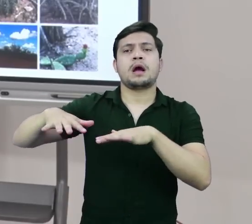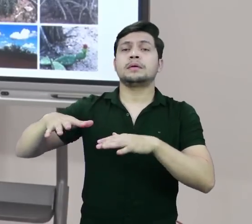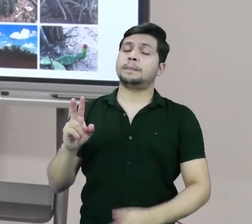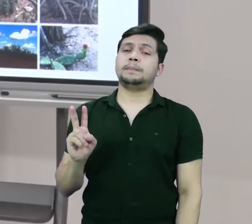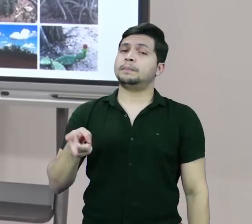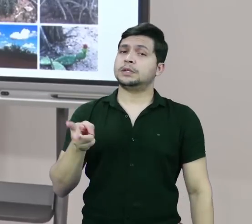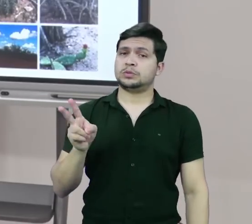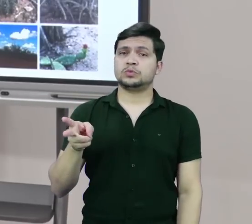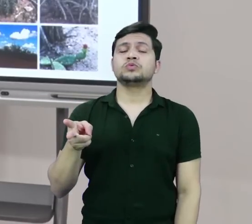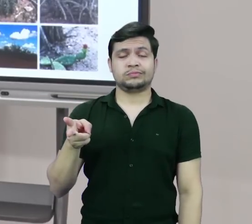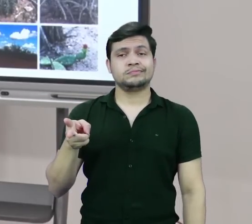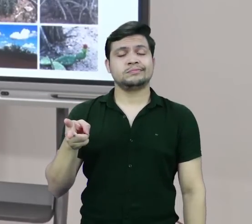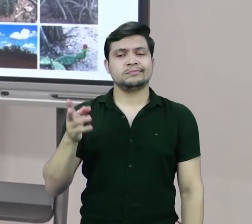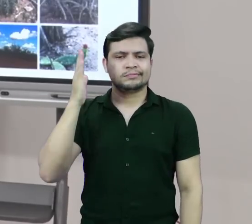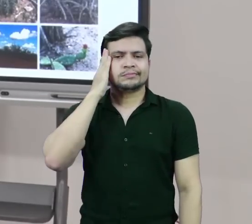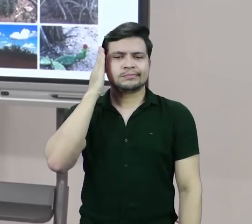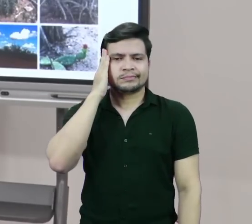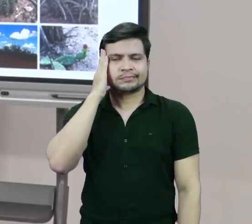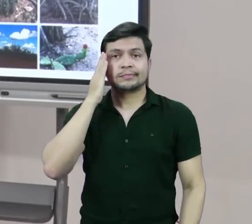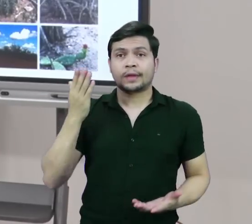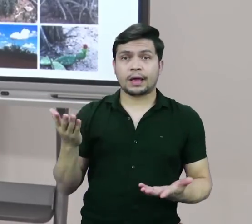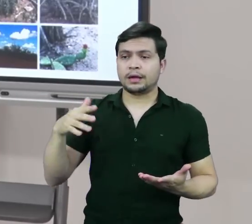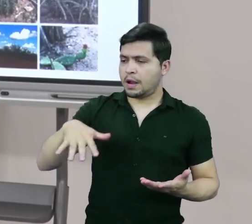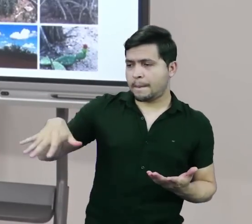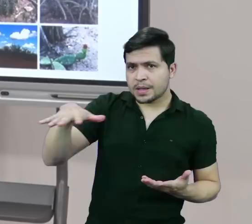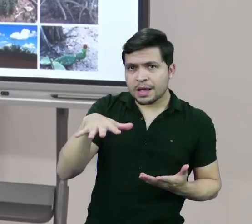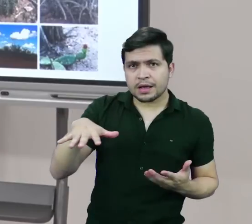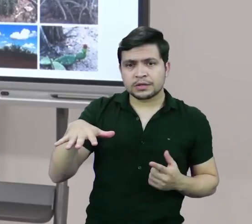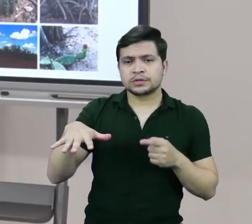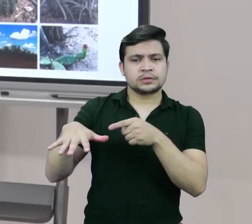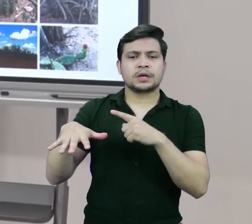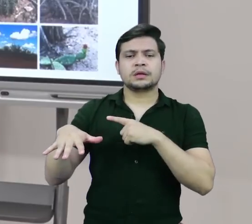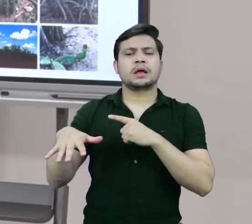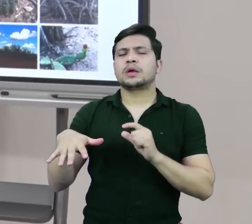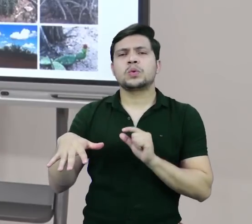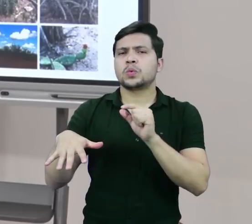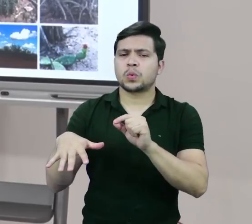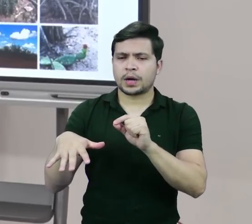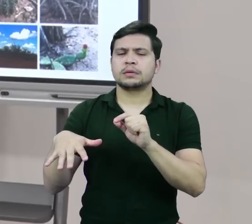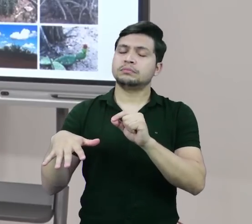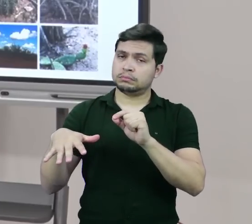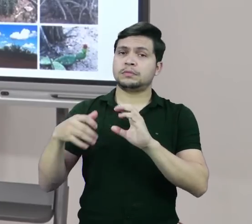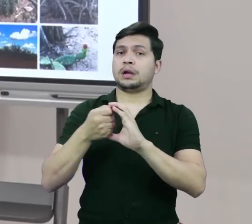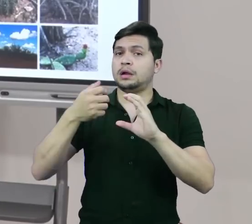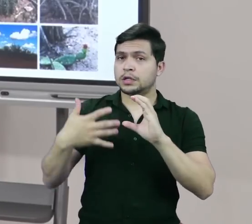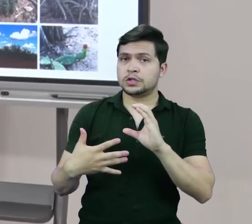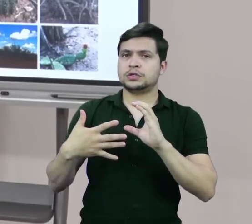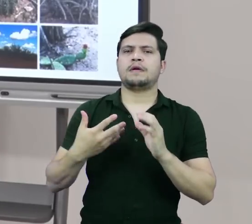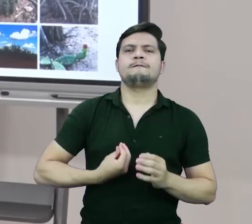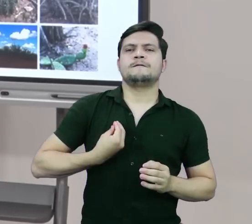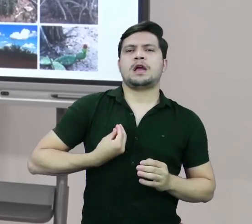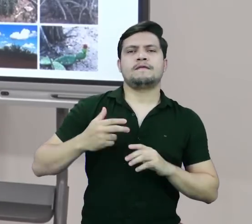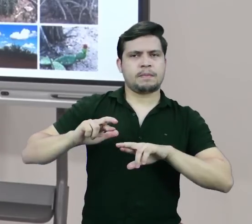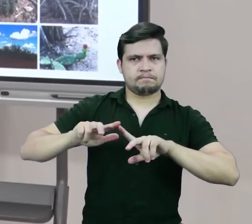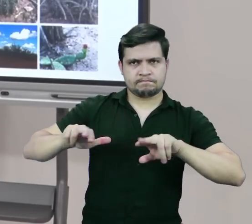viver nesse tipo de ambiente, né, que é o nosso bioma, a Caatinga. E esse tipo de ambiente, ele vai ter tanto essas características